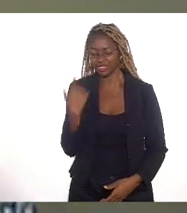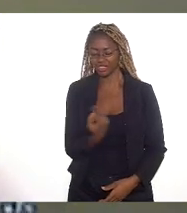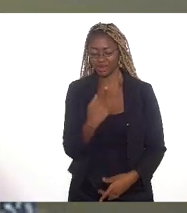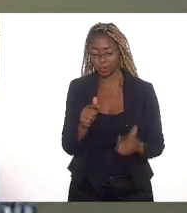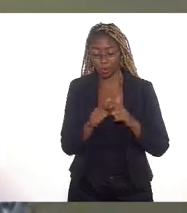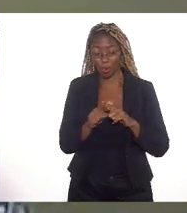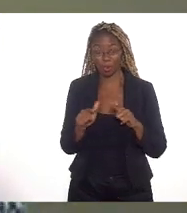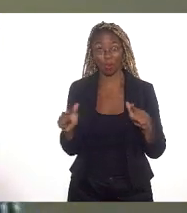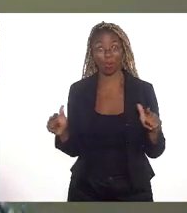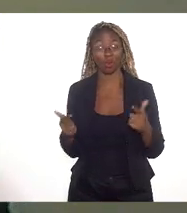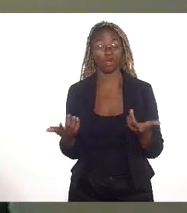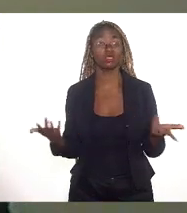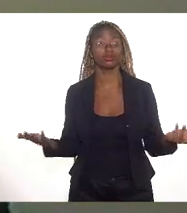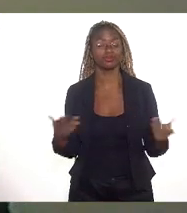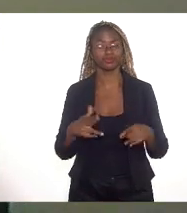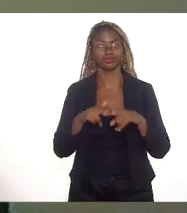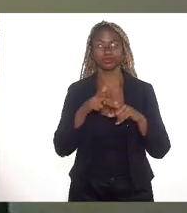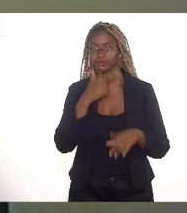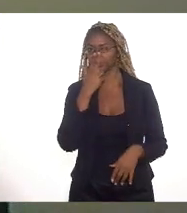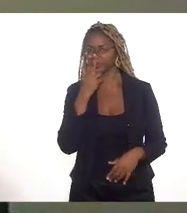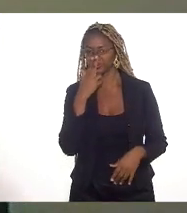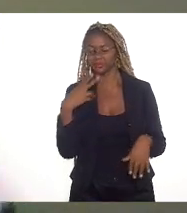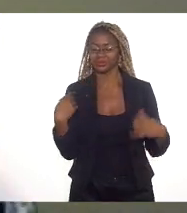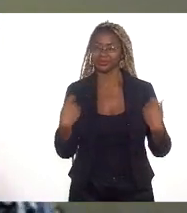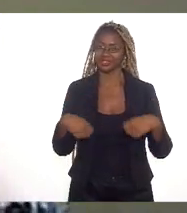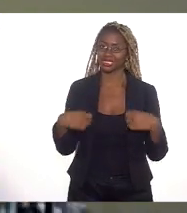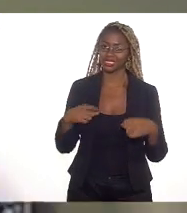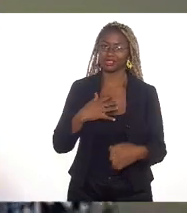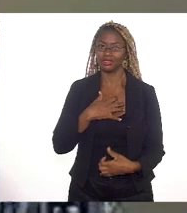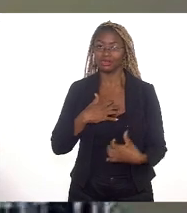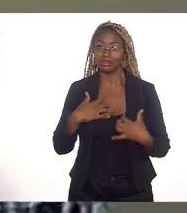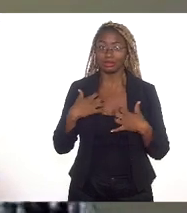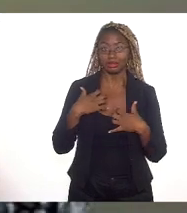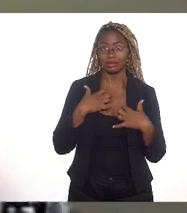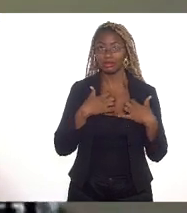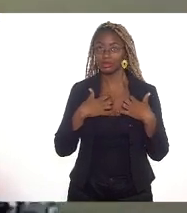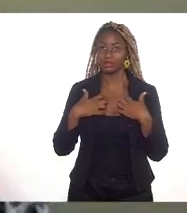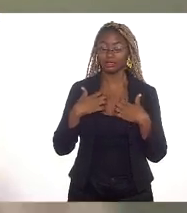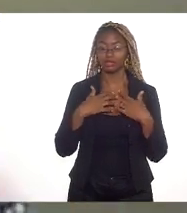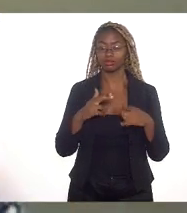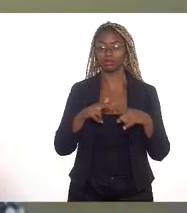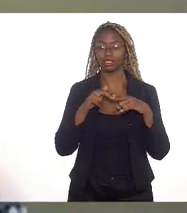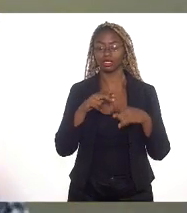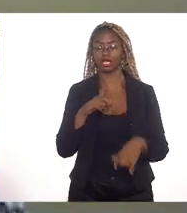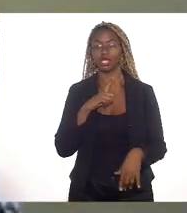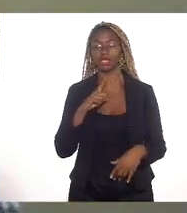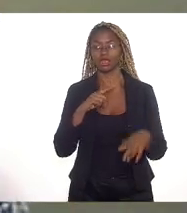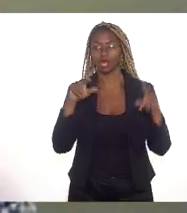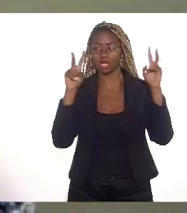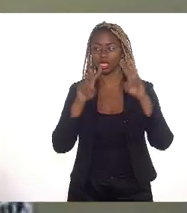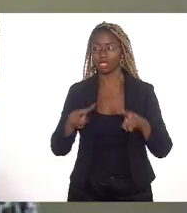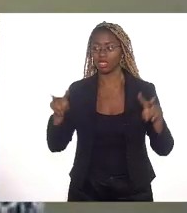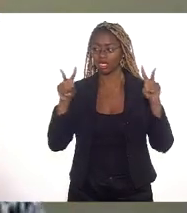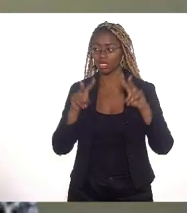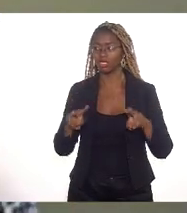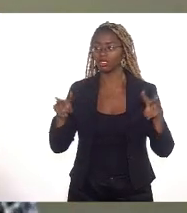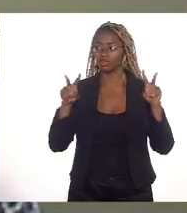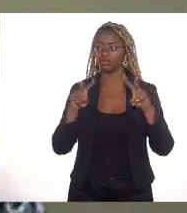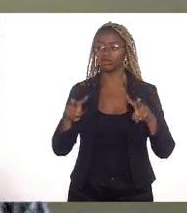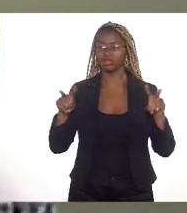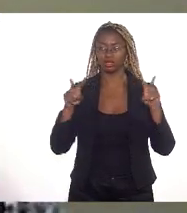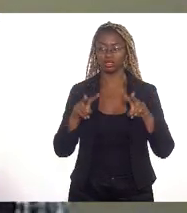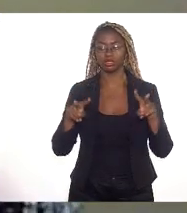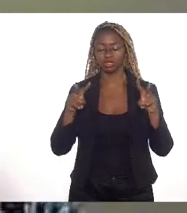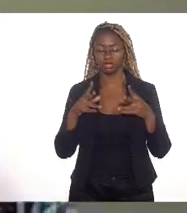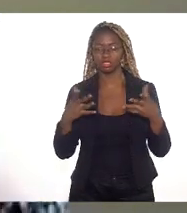parece que há que se ter uma certa atenção, que há uma previsão sobre um aspecto que ainda não foi